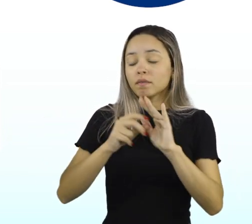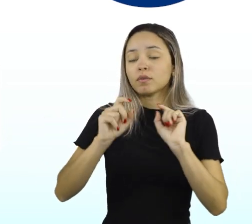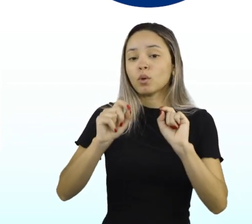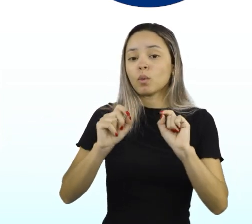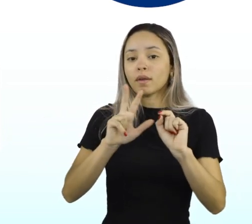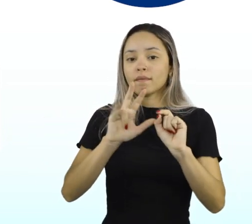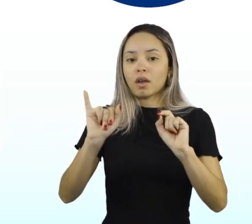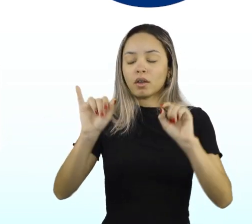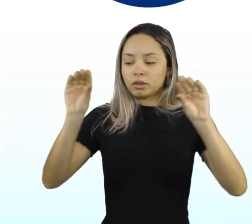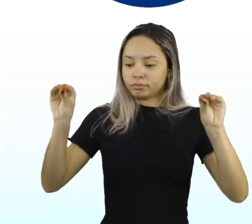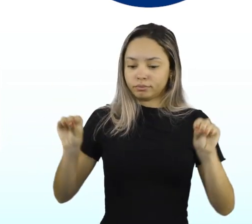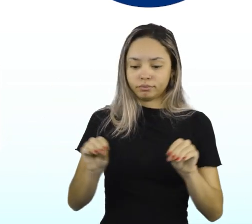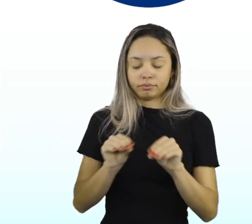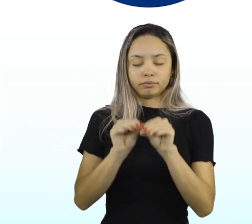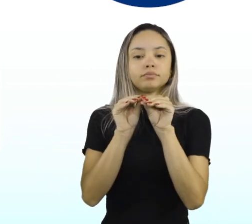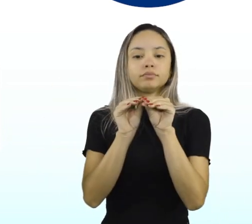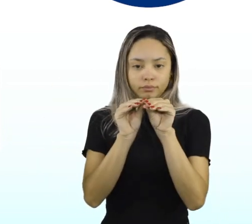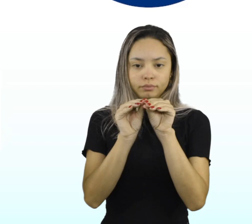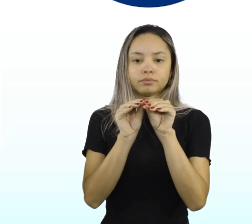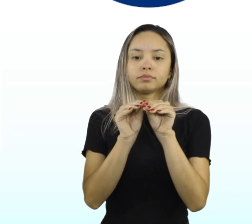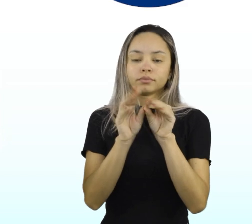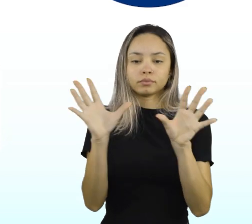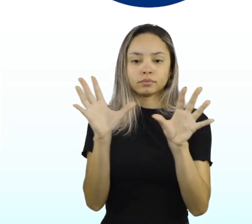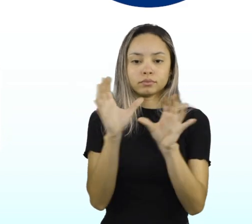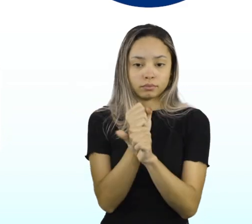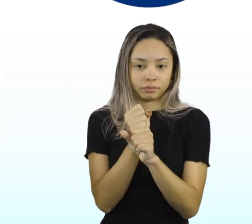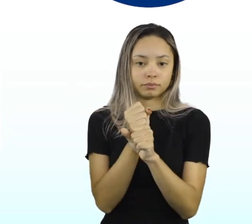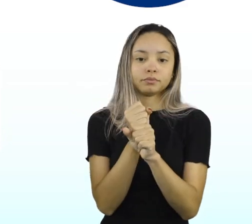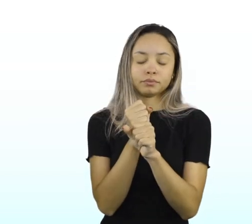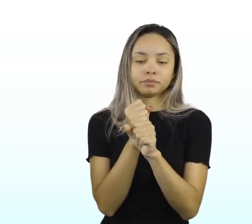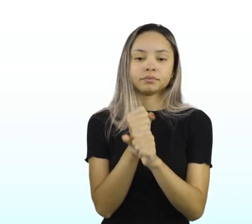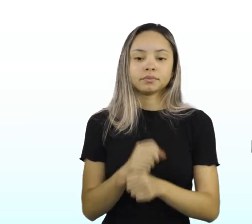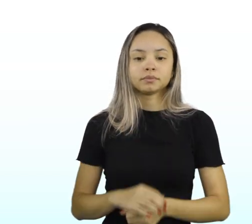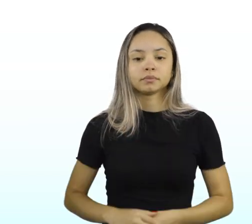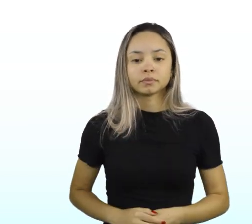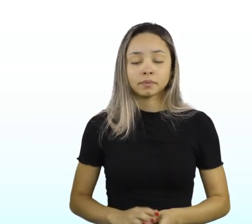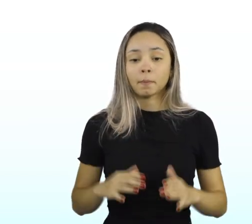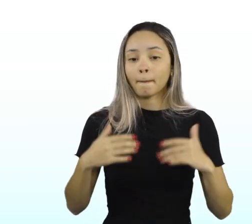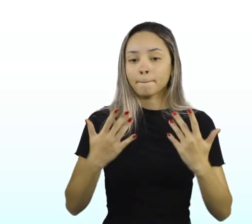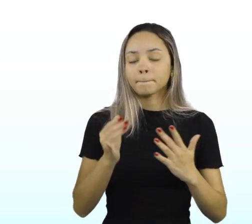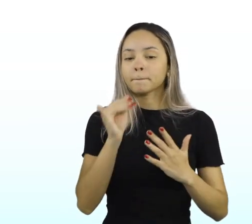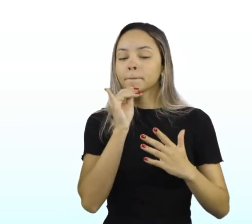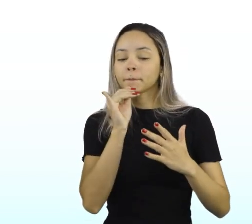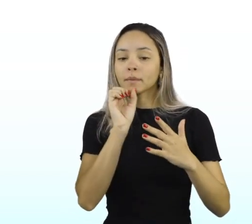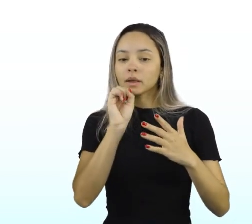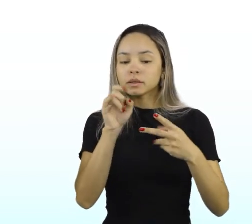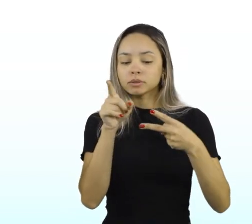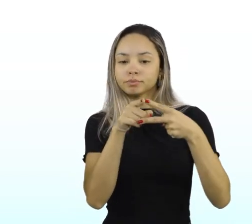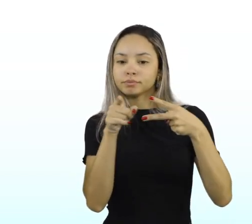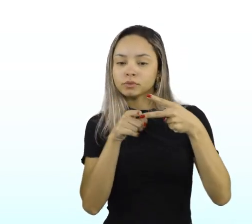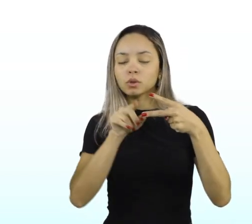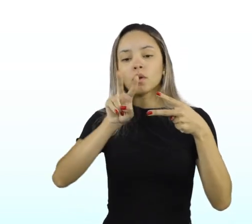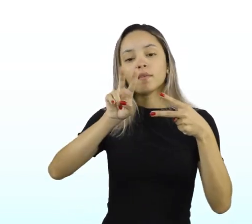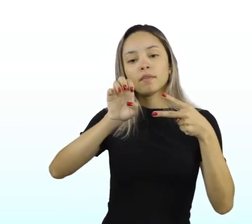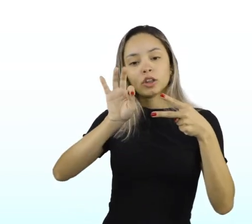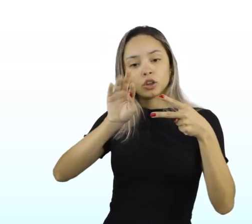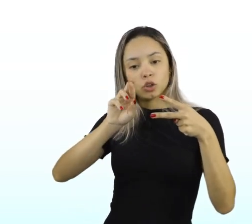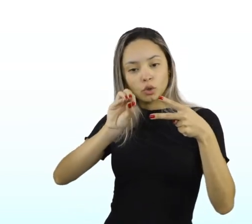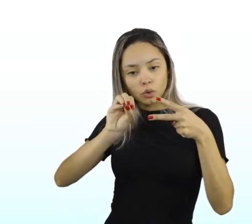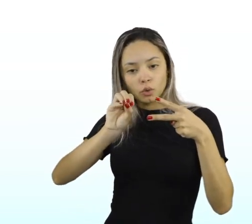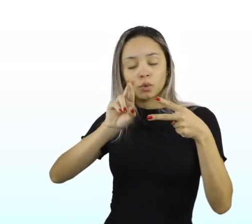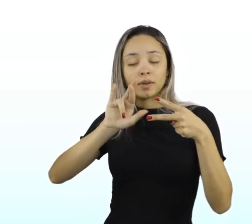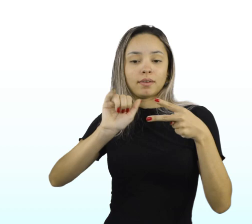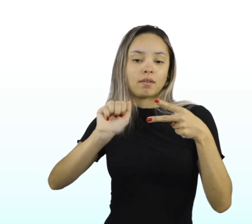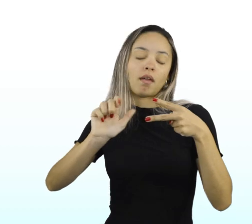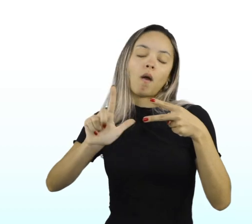juntar os vetores e, de acordo com os sentidos, é que você vai fazer a operação. Então, se esses dois vetores estiverem no mesmo sentido, você